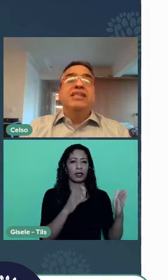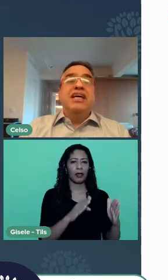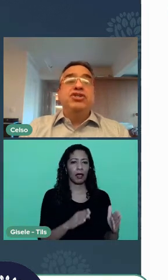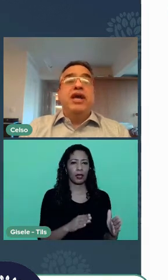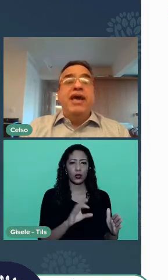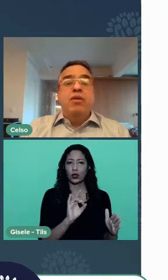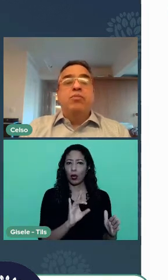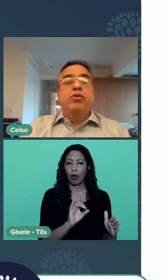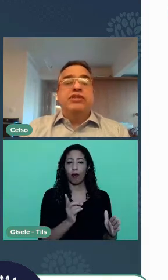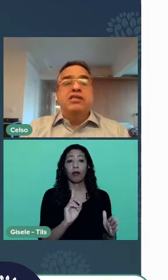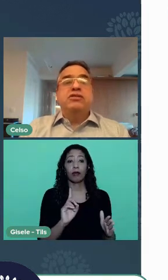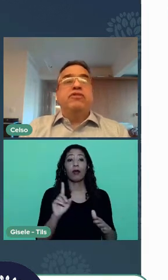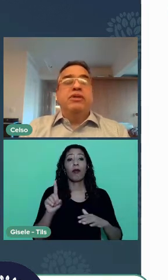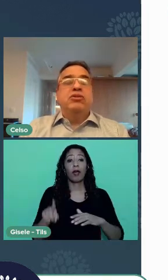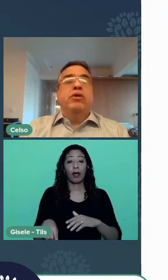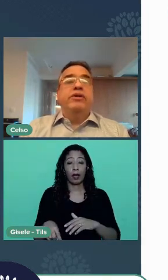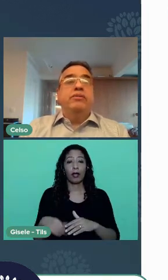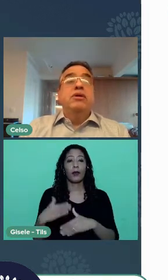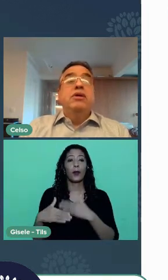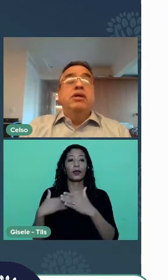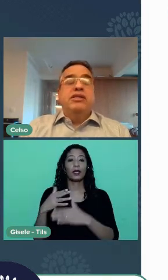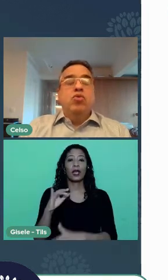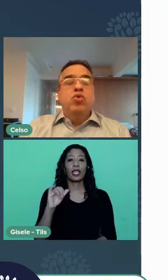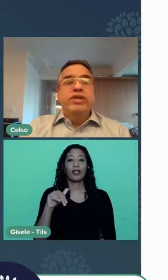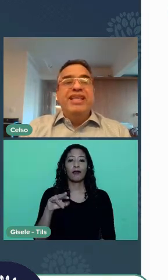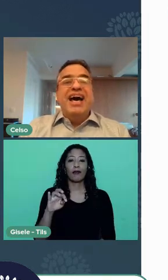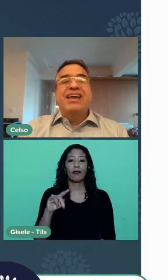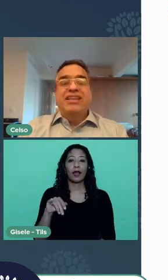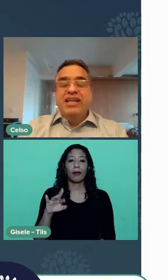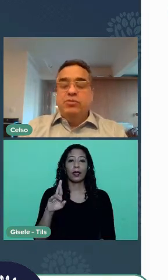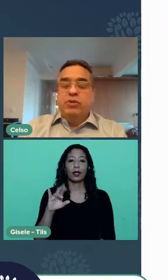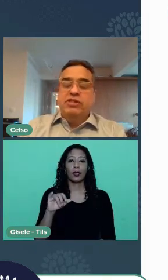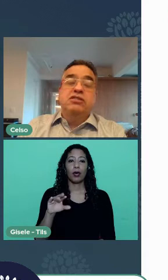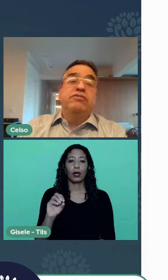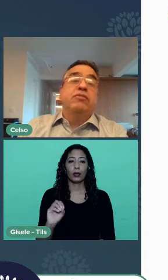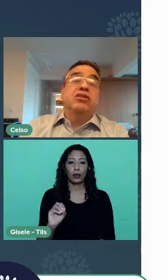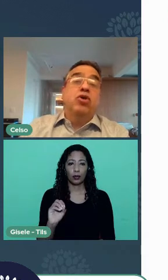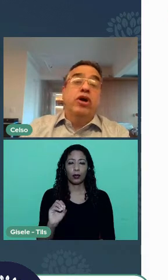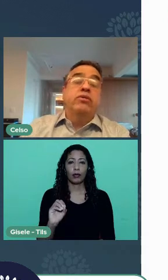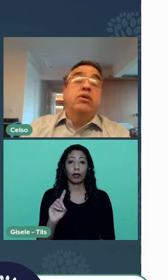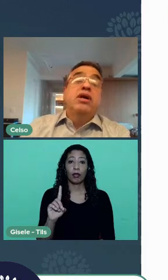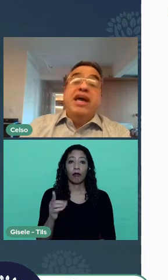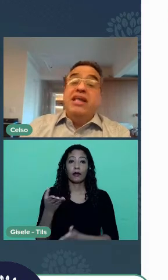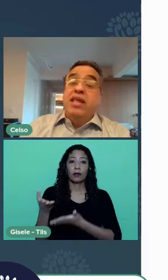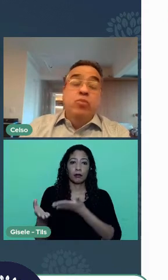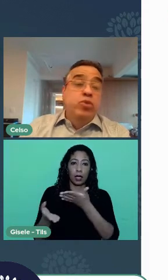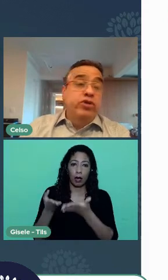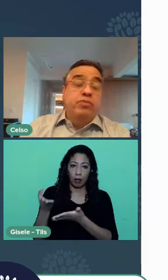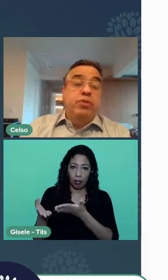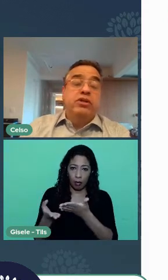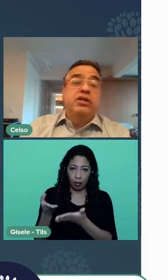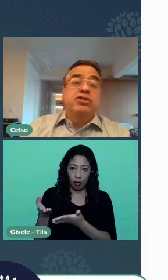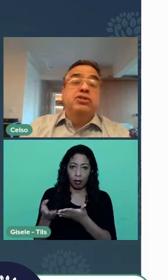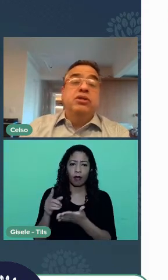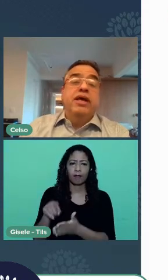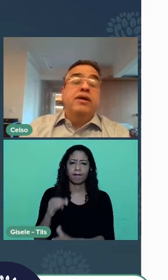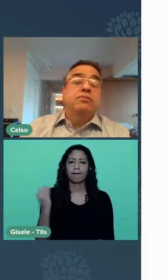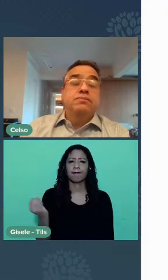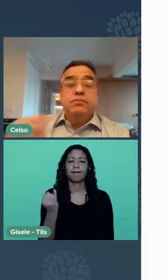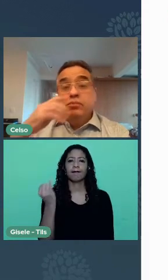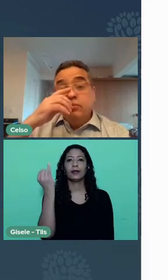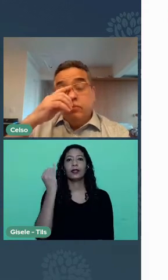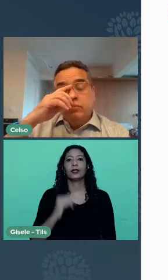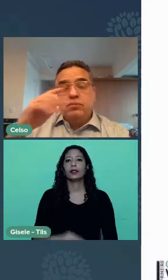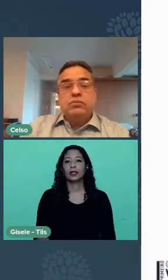que a obesidade é um processo inflamatório. Então, cuidar desse processo inflamatório é muito importante,